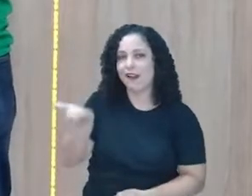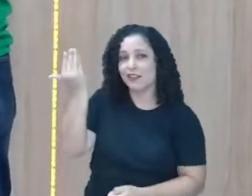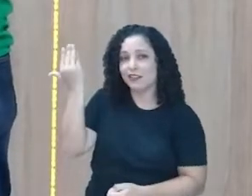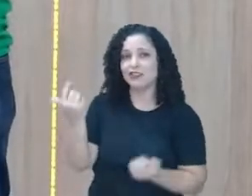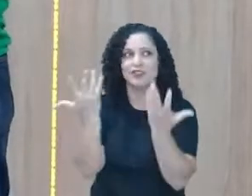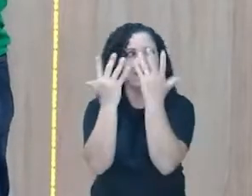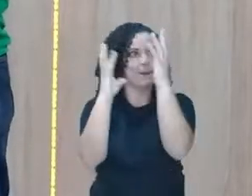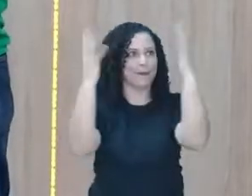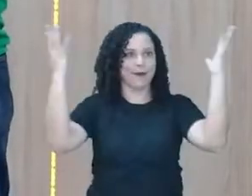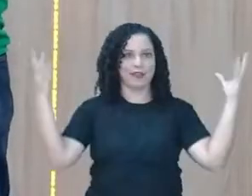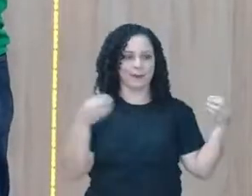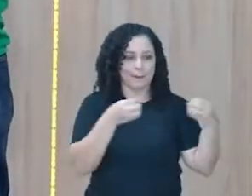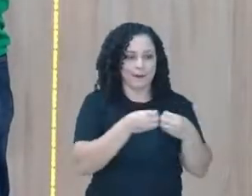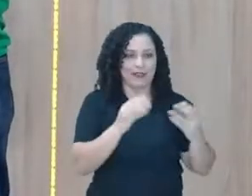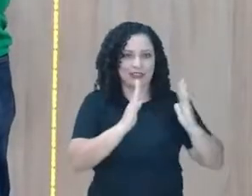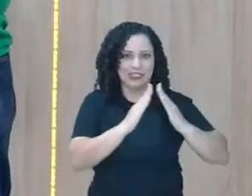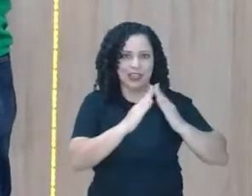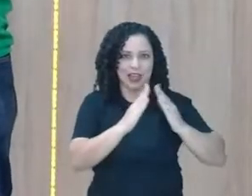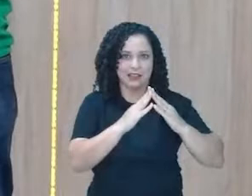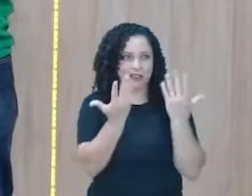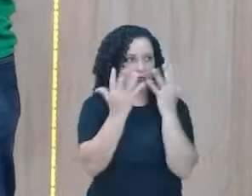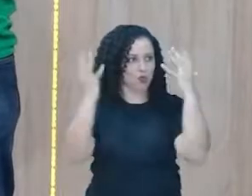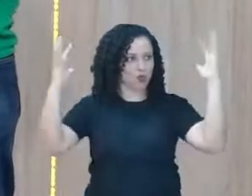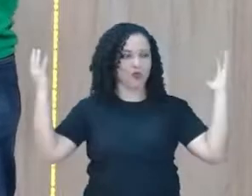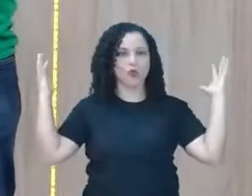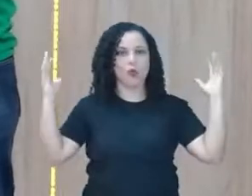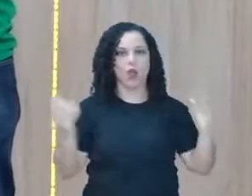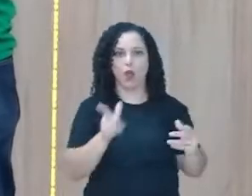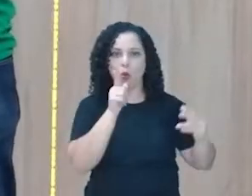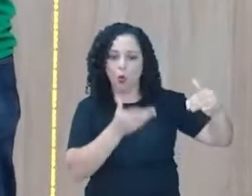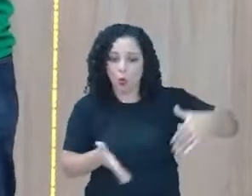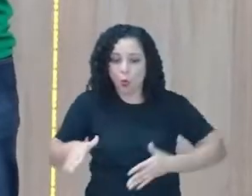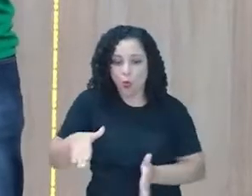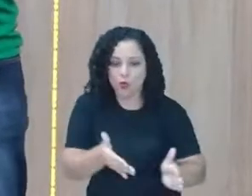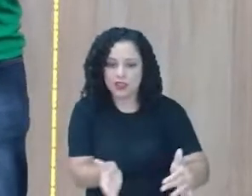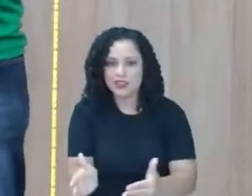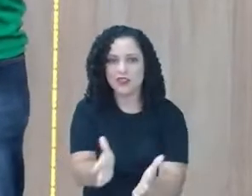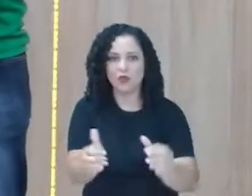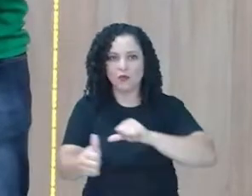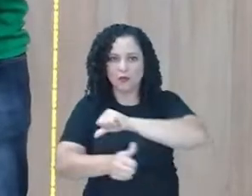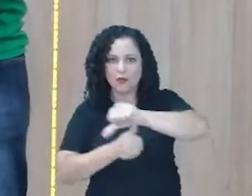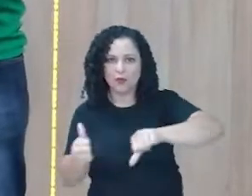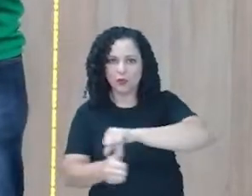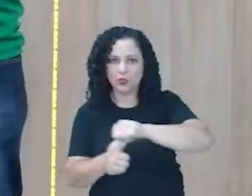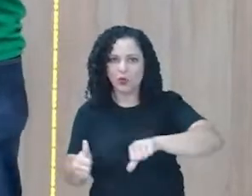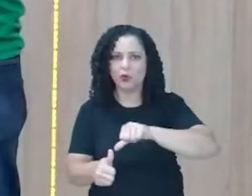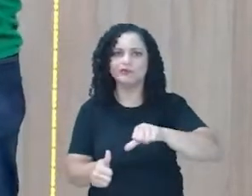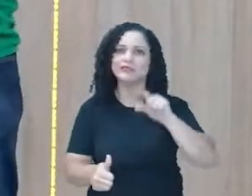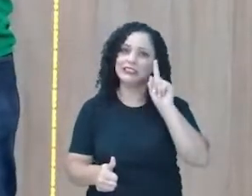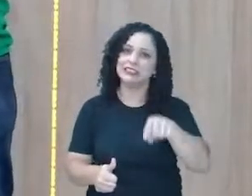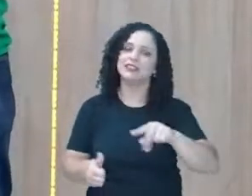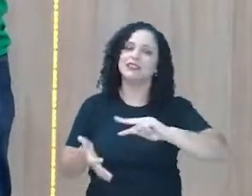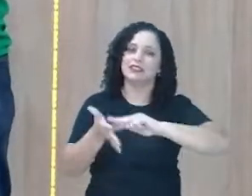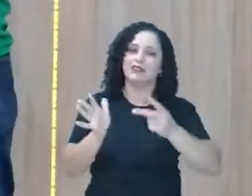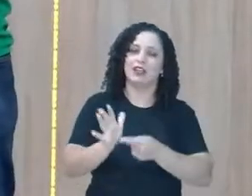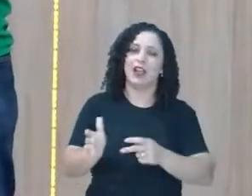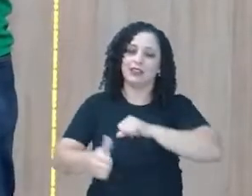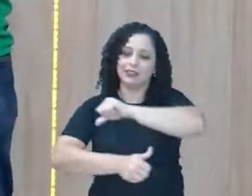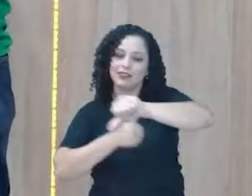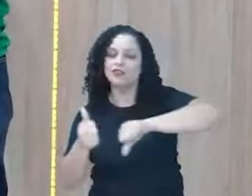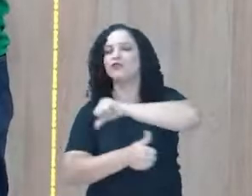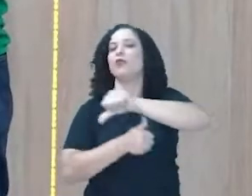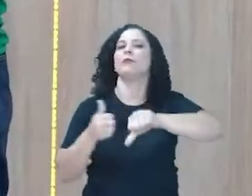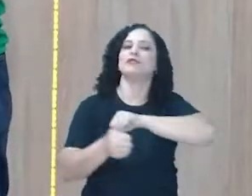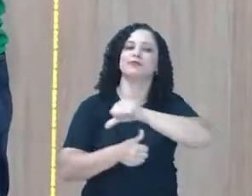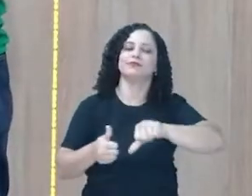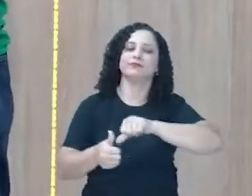casa de vocês, né? Aquele rio que mudou de repente? Então, isso é a transformação. A gente constrói uma ponte para facilitar